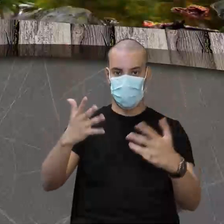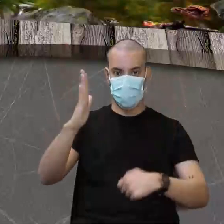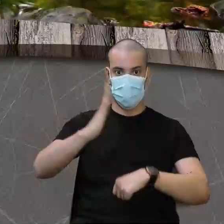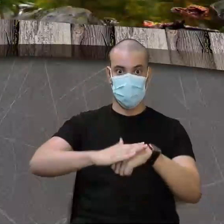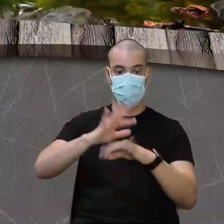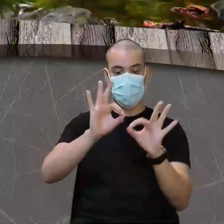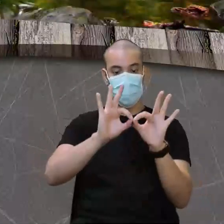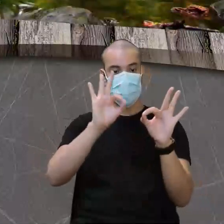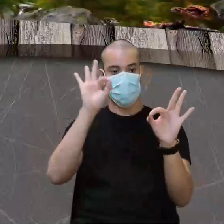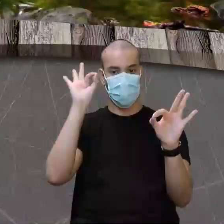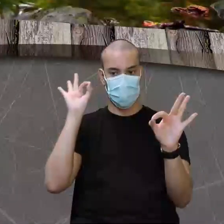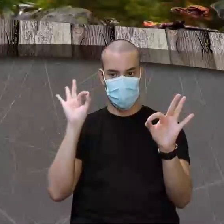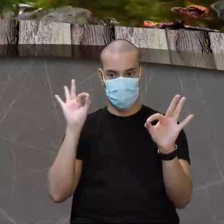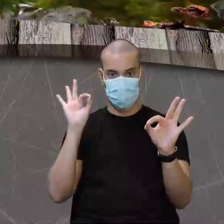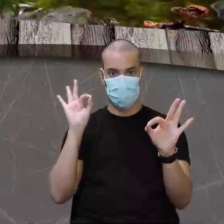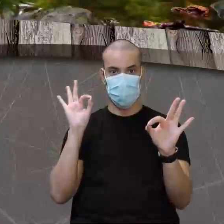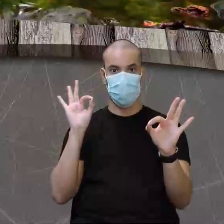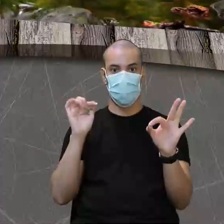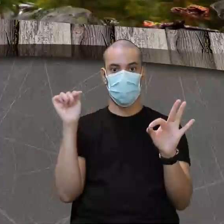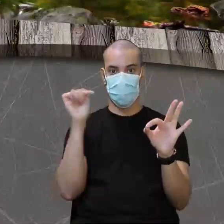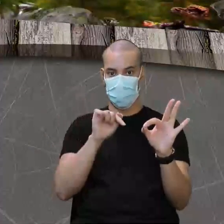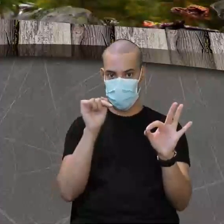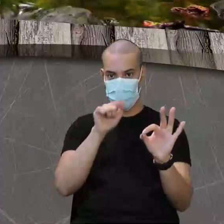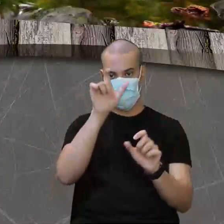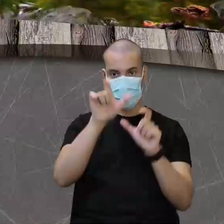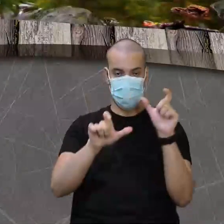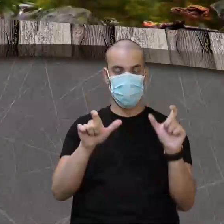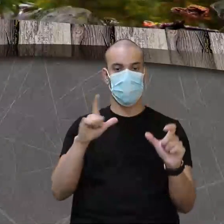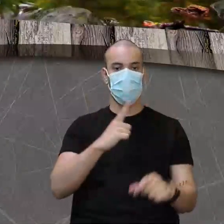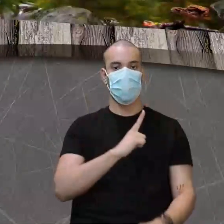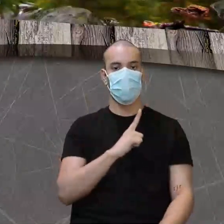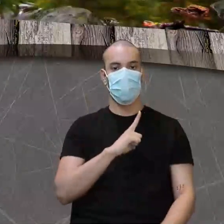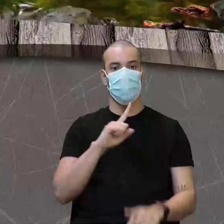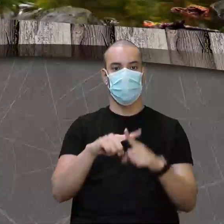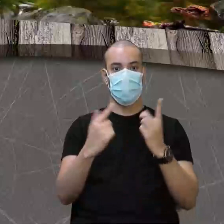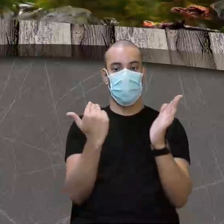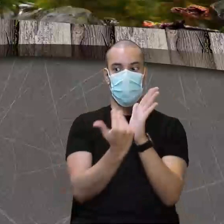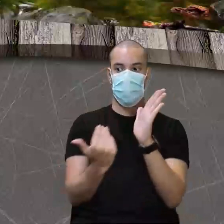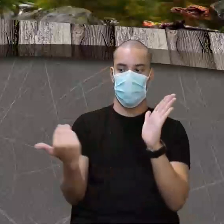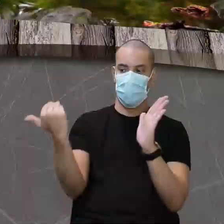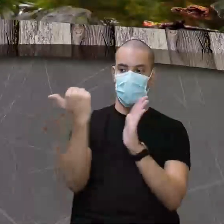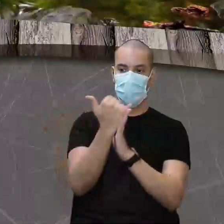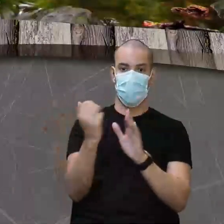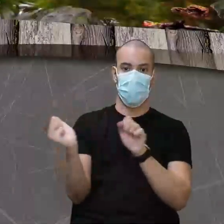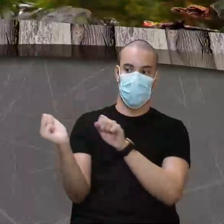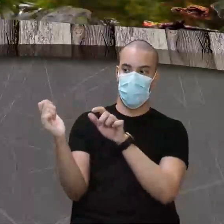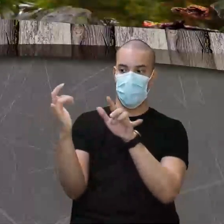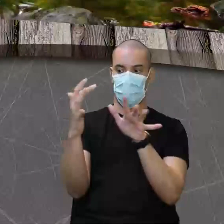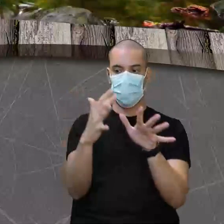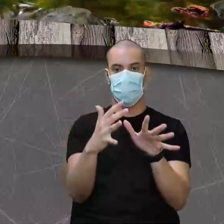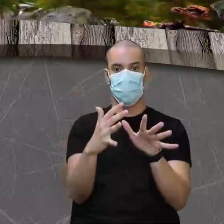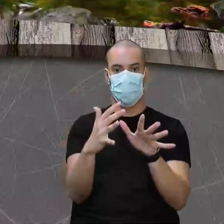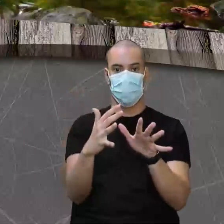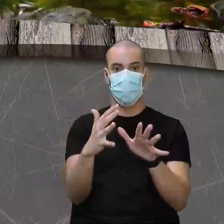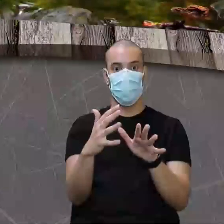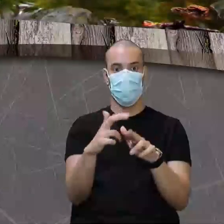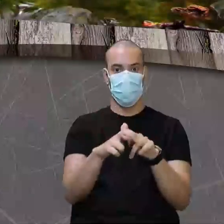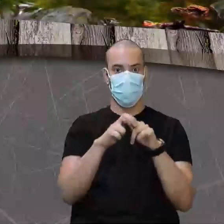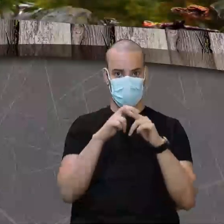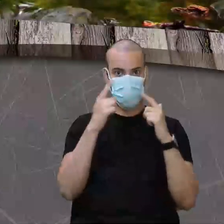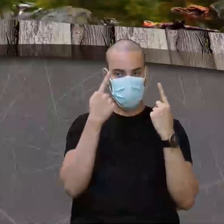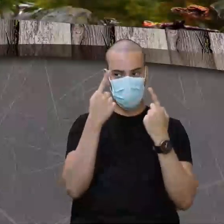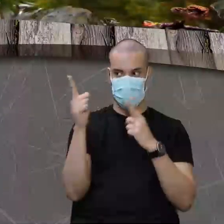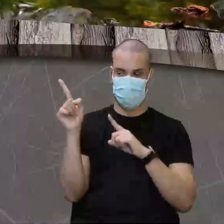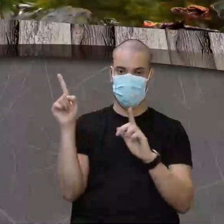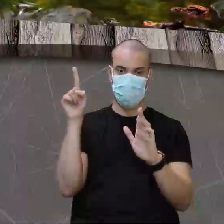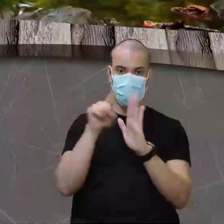distante do produtor esse indivíduo tiver, maior a acumulação, tá bom? Então, olha para a questão